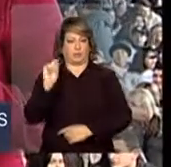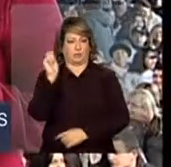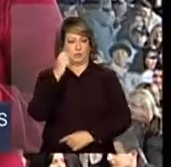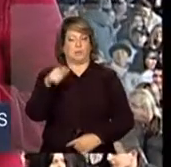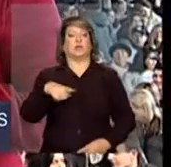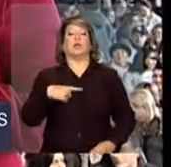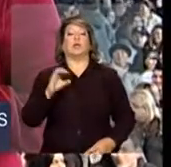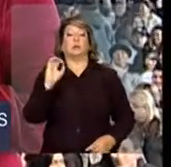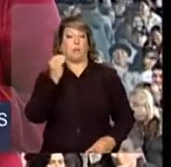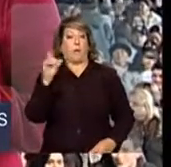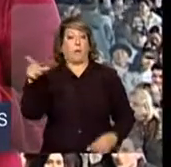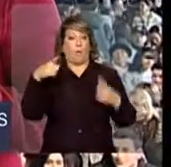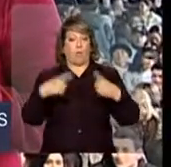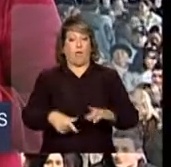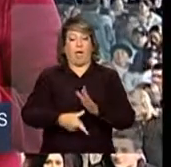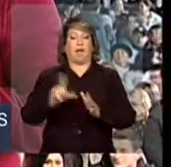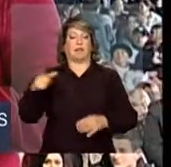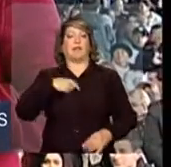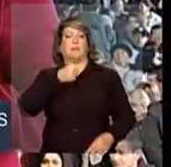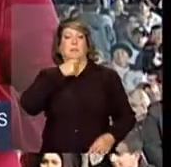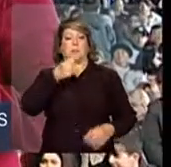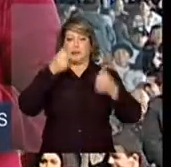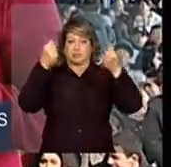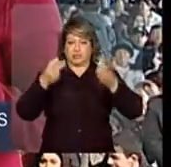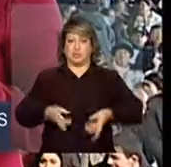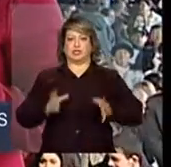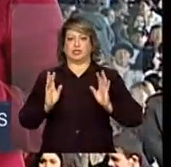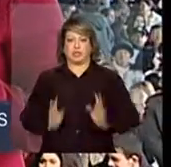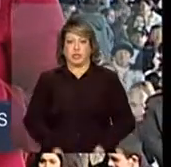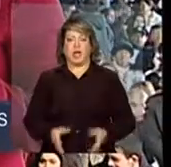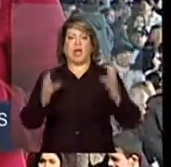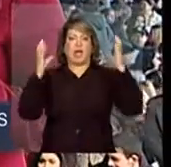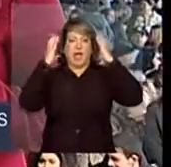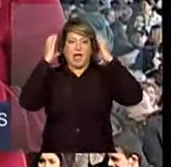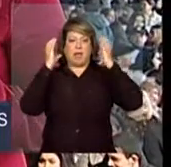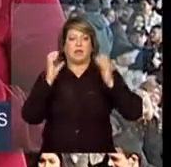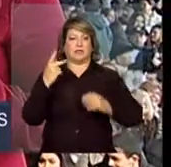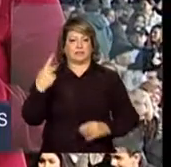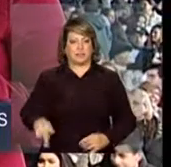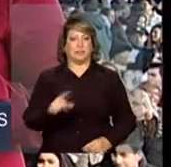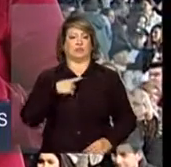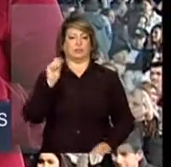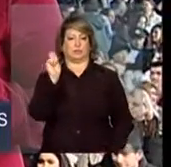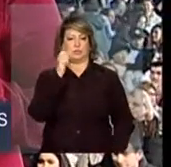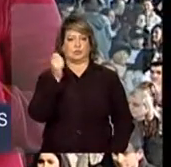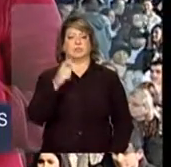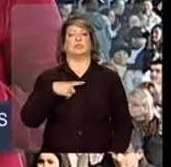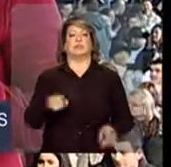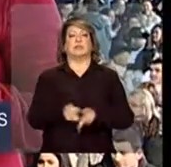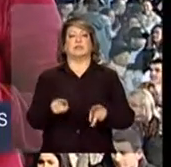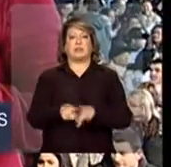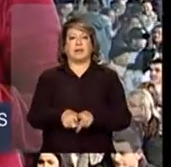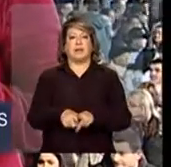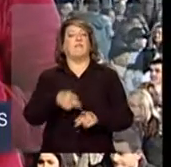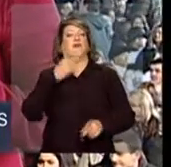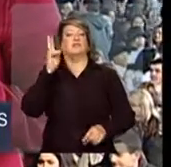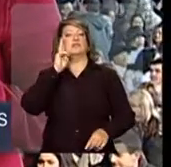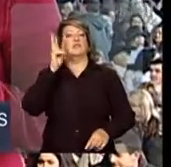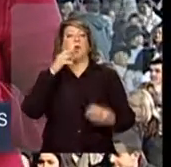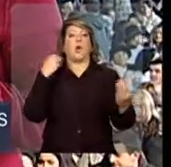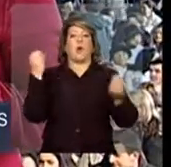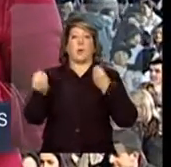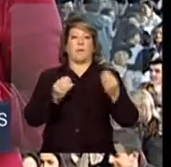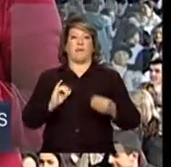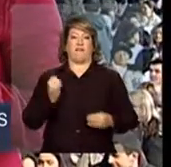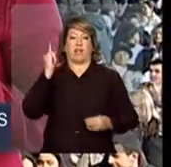em Porto Alegre, ela concedeu uma entrevista coletiva a emissoras de rádio do Rio Grande do Sul e falou sobre o recuo da inflação